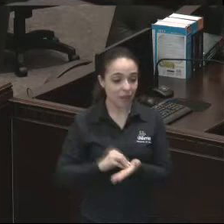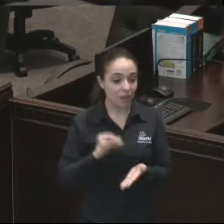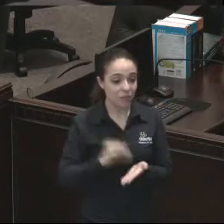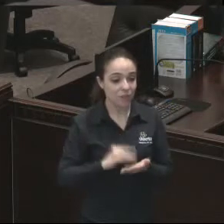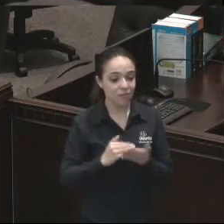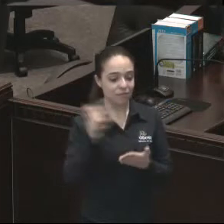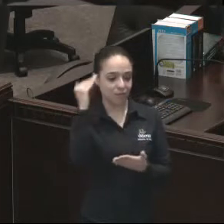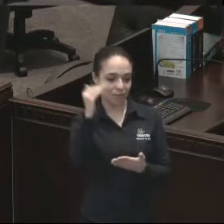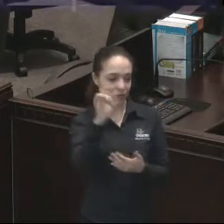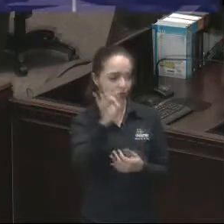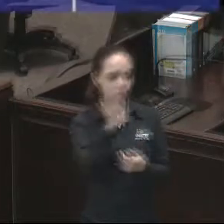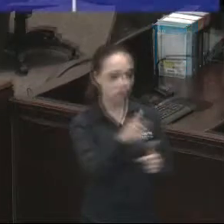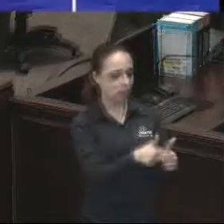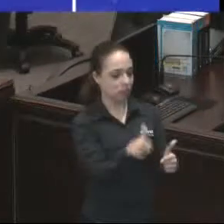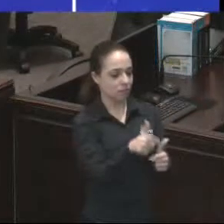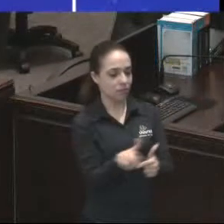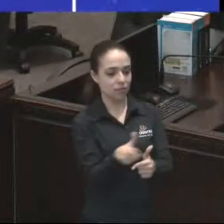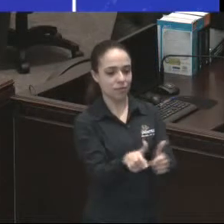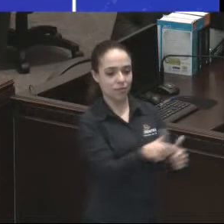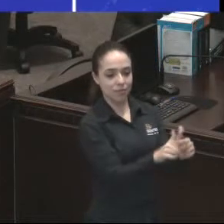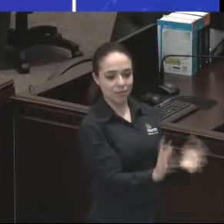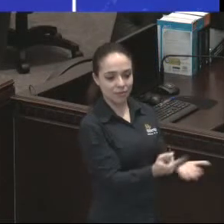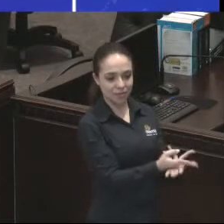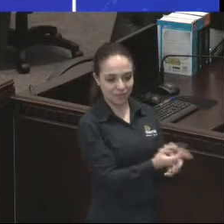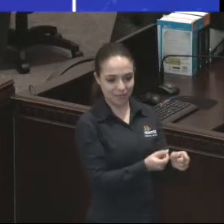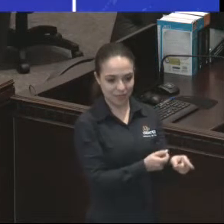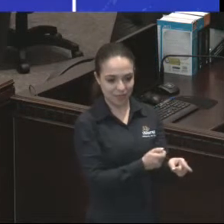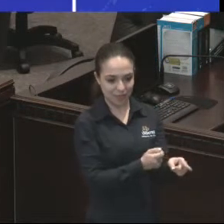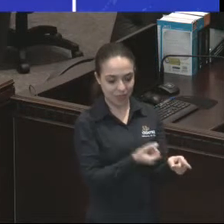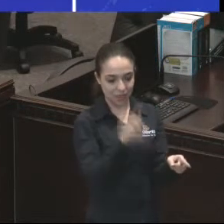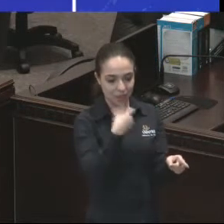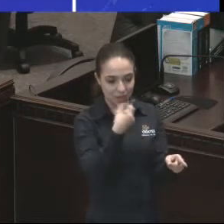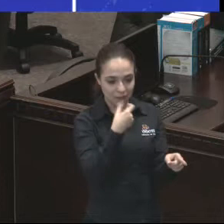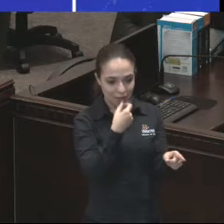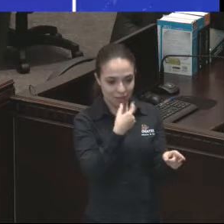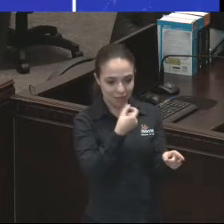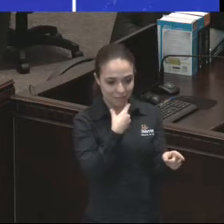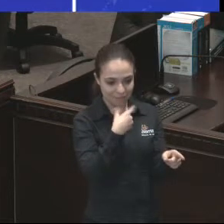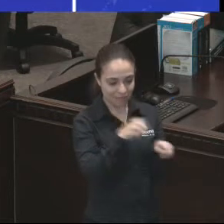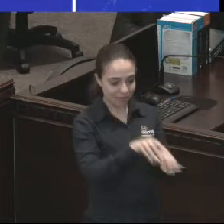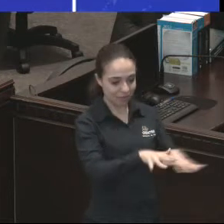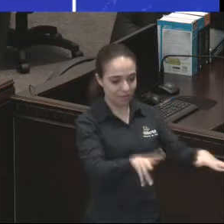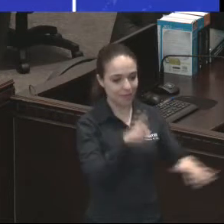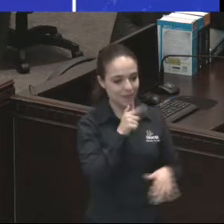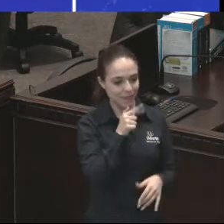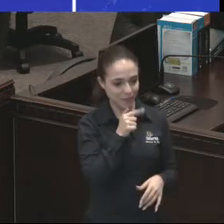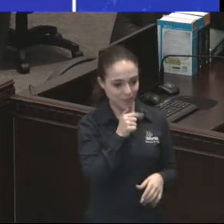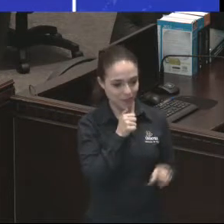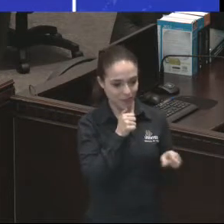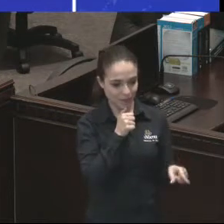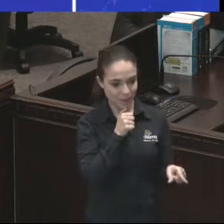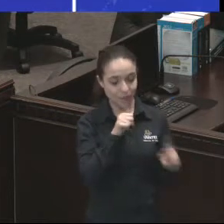aqui, simplesmente, a chegada desses medicamentos nas águas residuais e